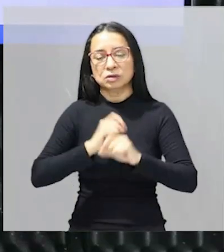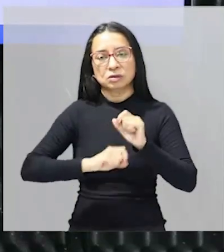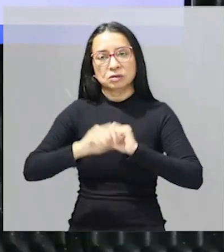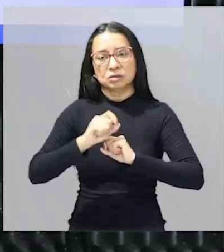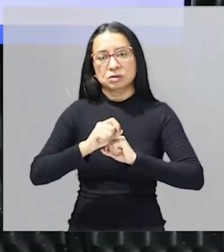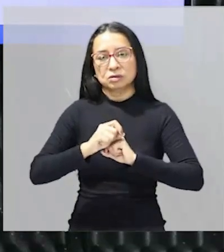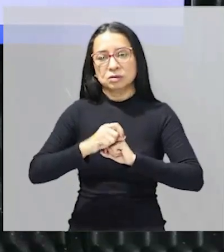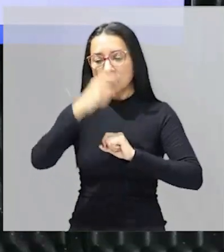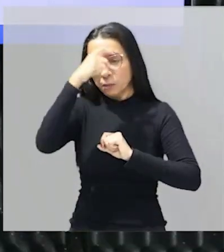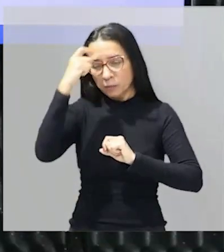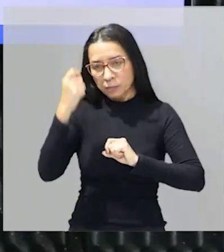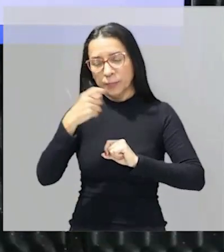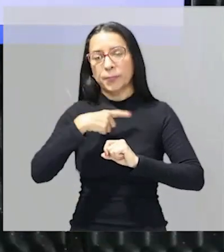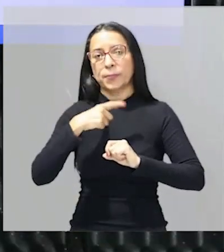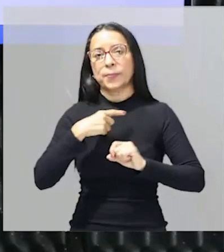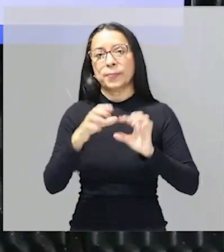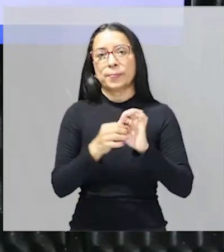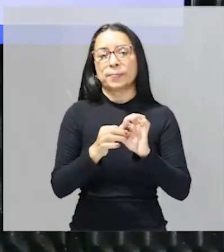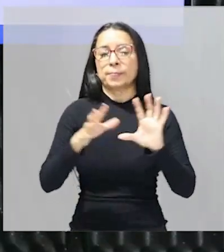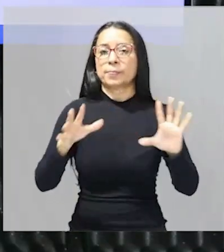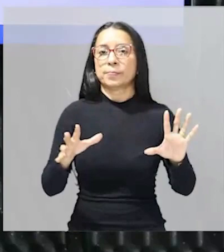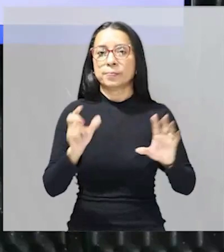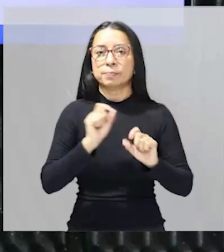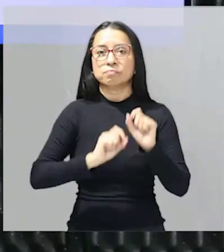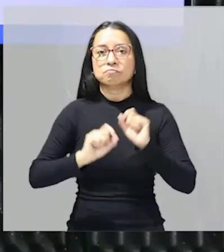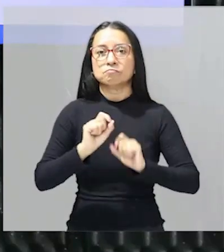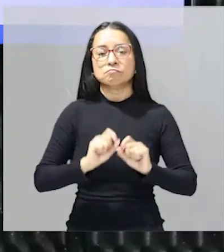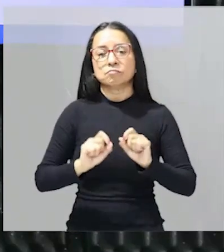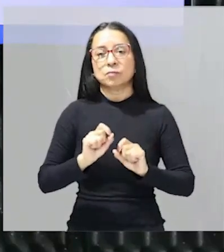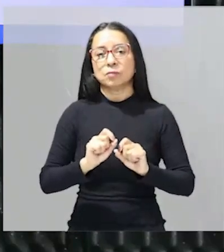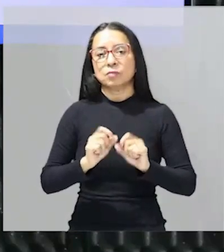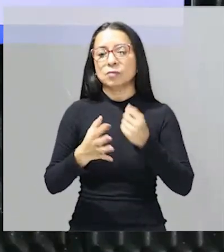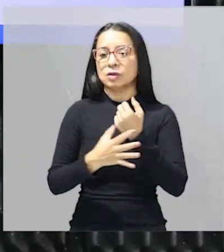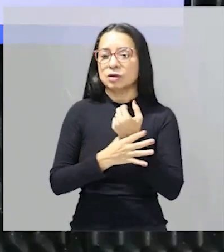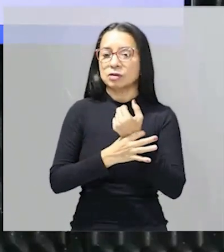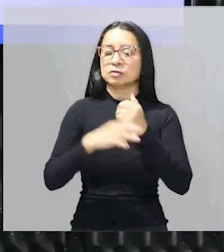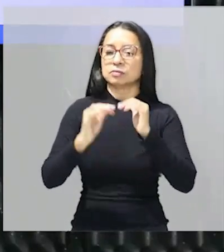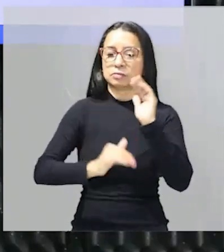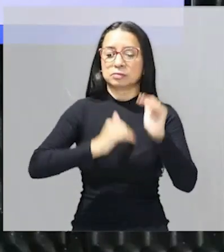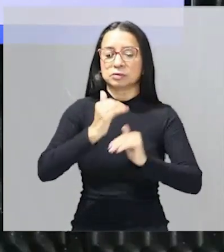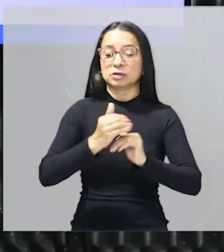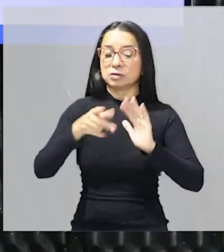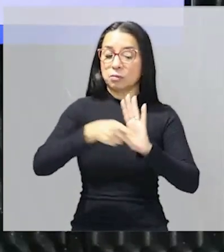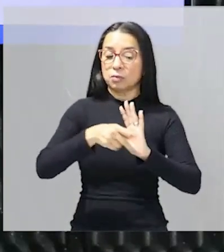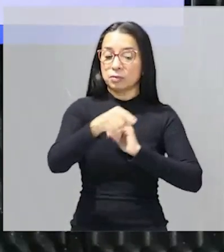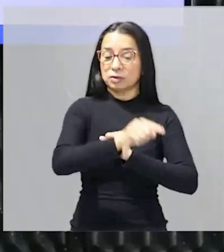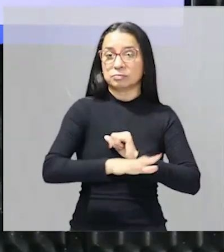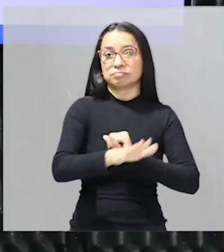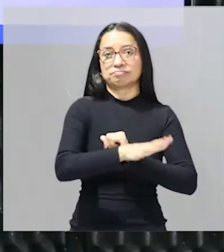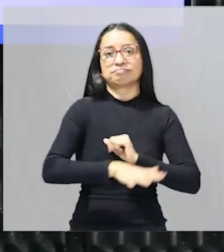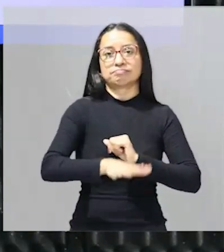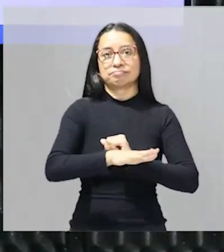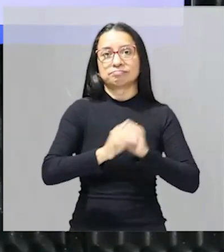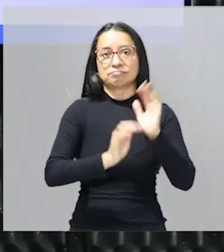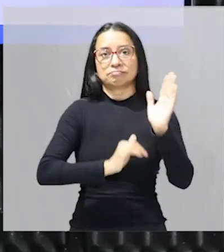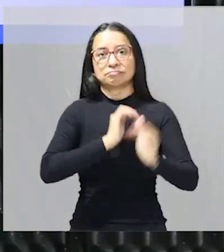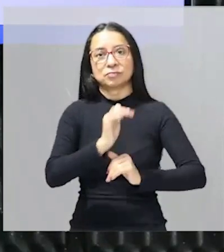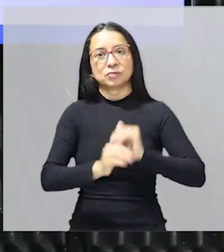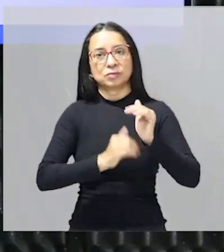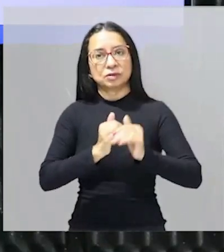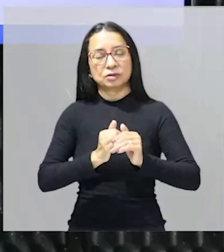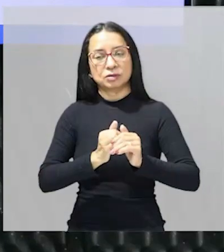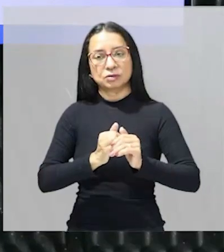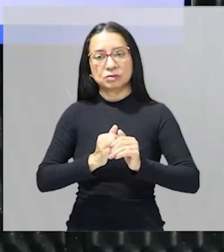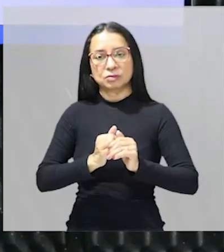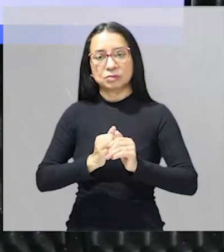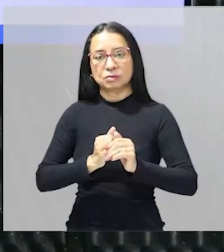que eles teriam que ter autonomia, como uma forma de garantir o progresso dela, o desenvolvimento dela. Então, uma mentalidade